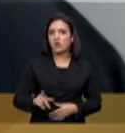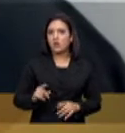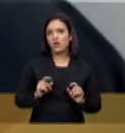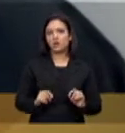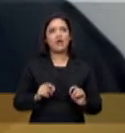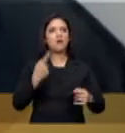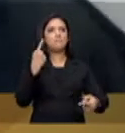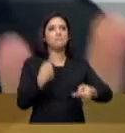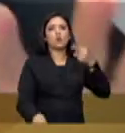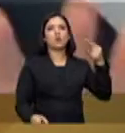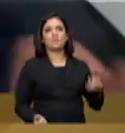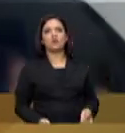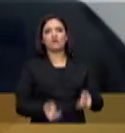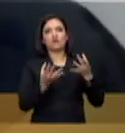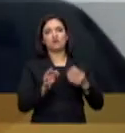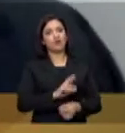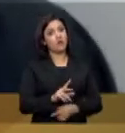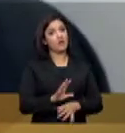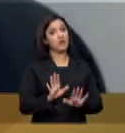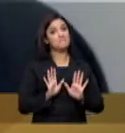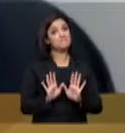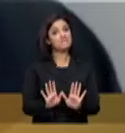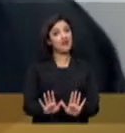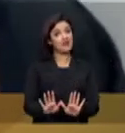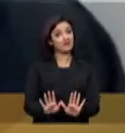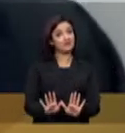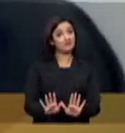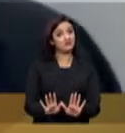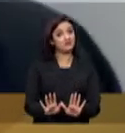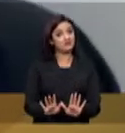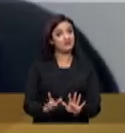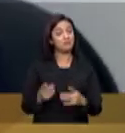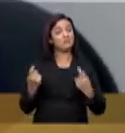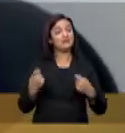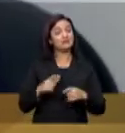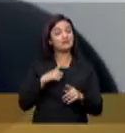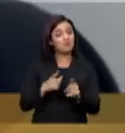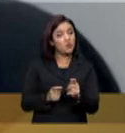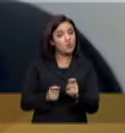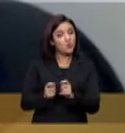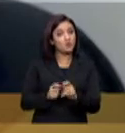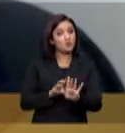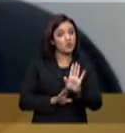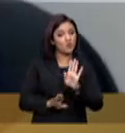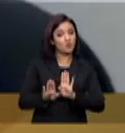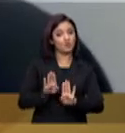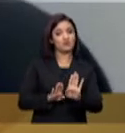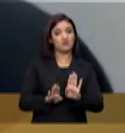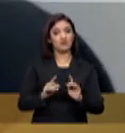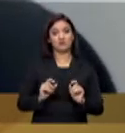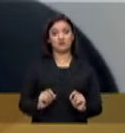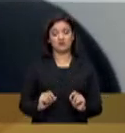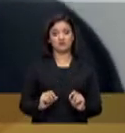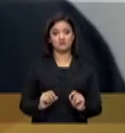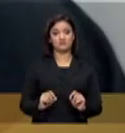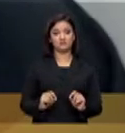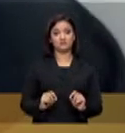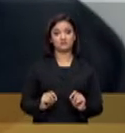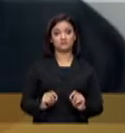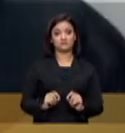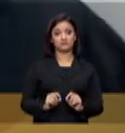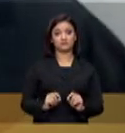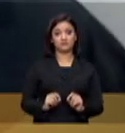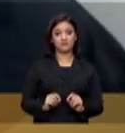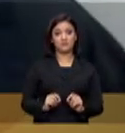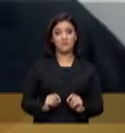pode ser comercializado. No entanto, a conclusão do IDEC e o maior desafio para vossas excelências é se